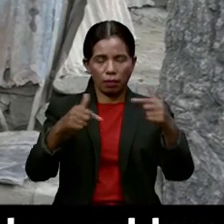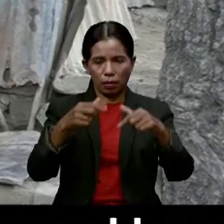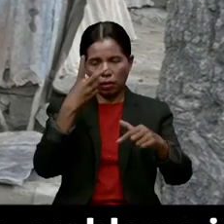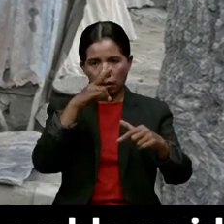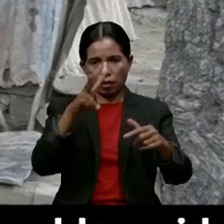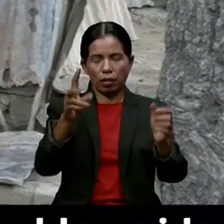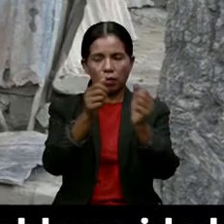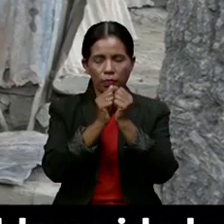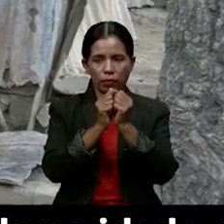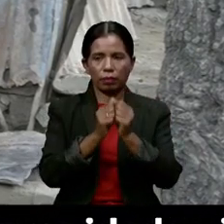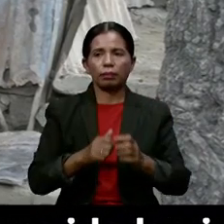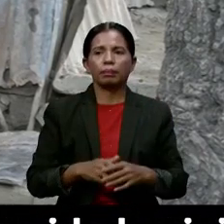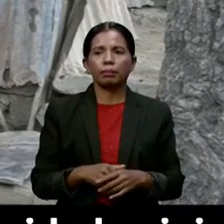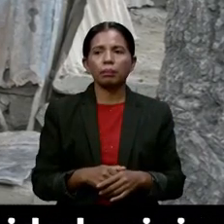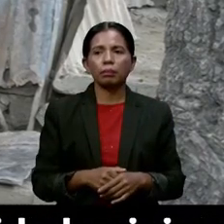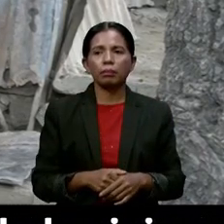Doc.